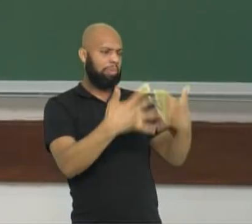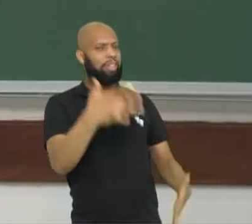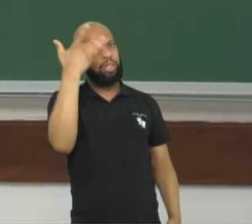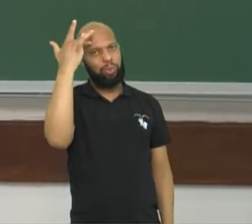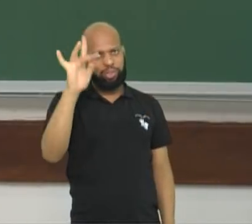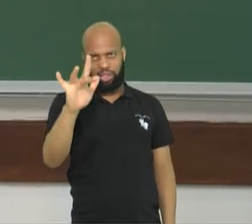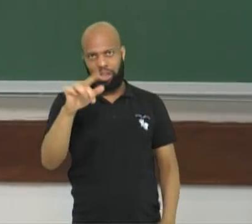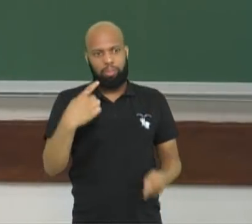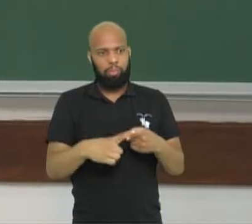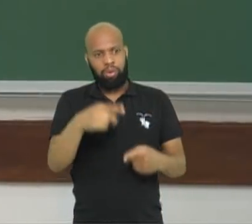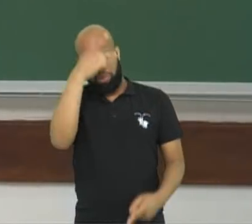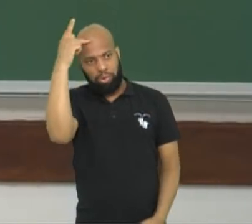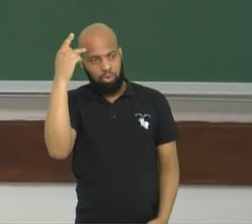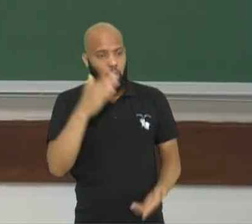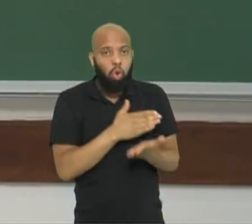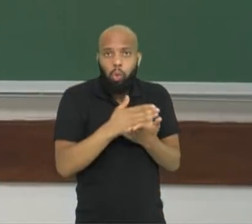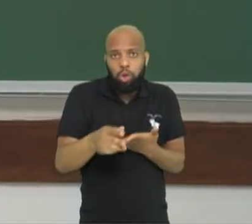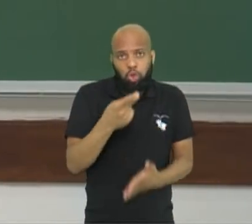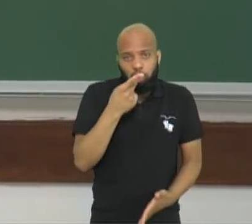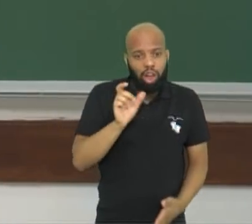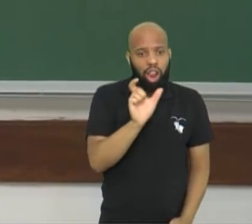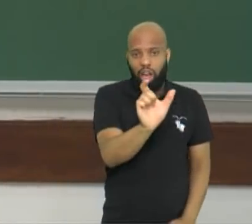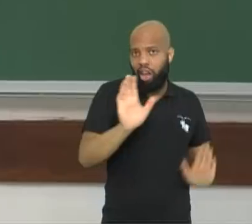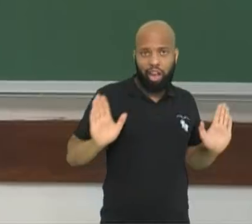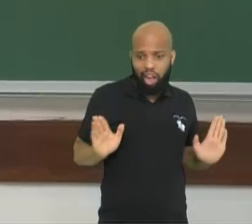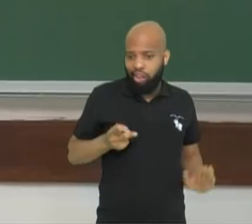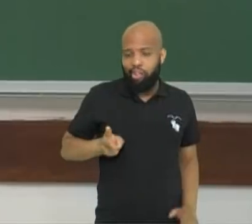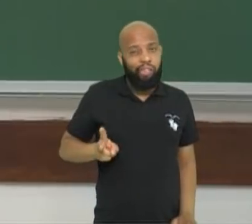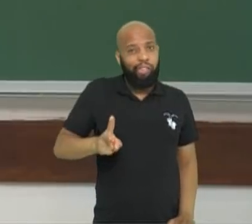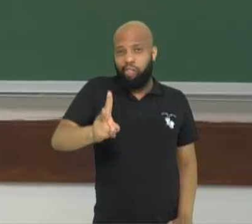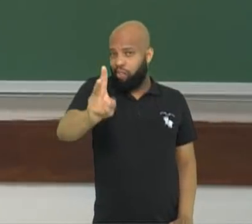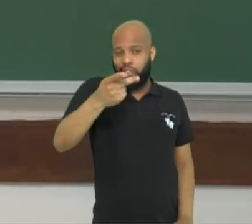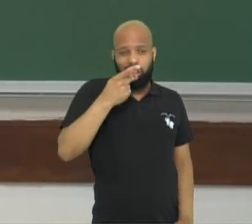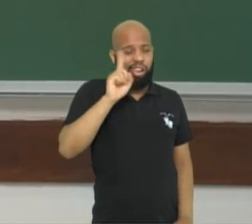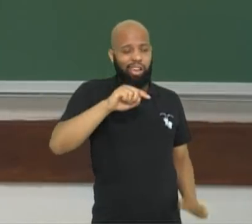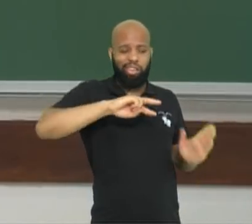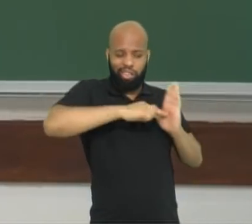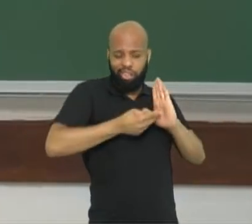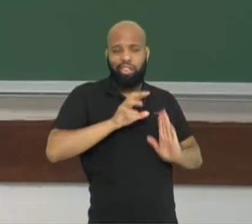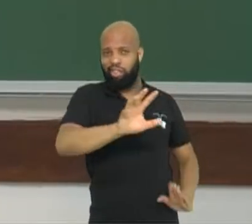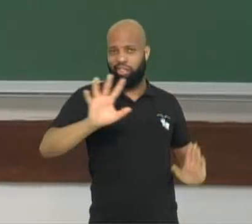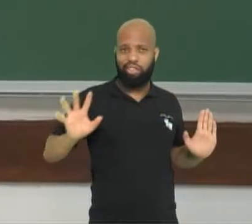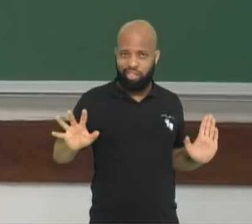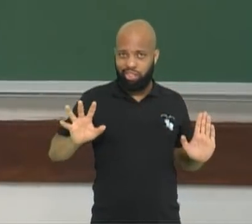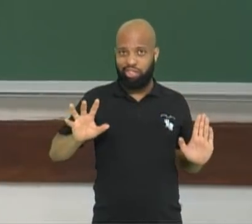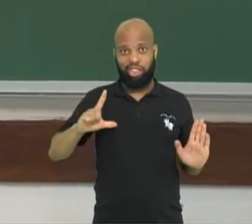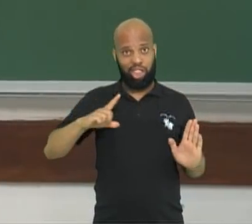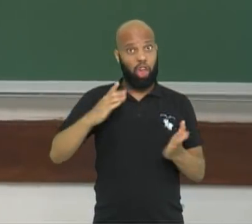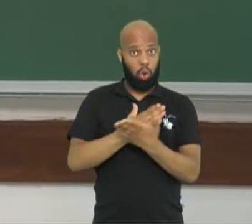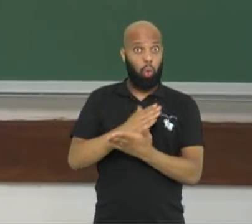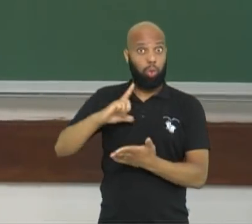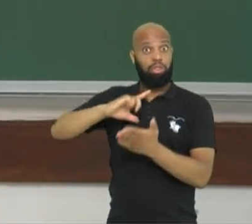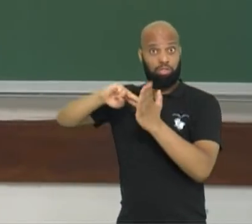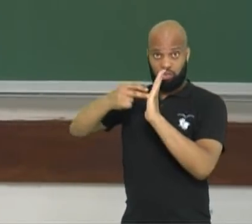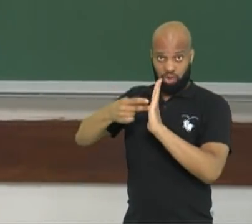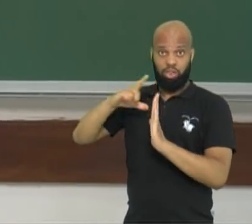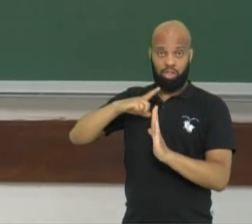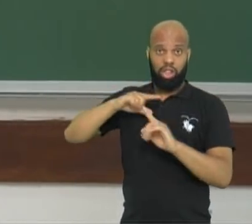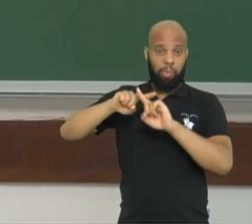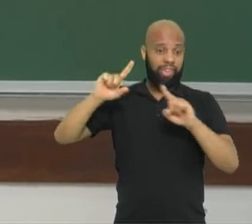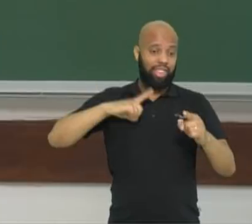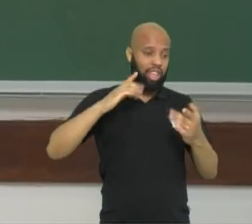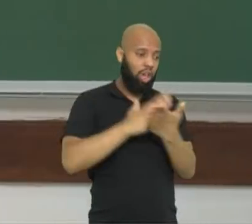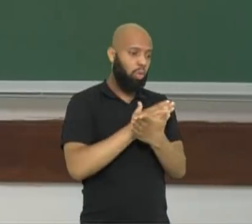né? Simplesmente alguém colocou aquele significado, aquele sentido e aquilo ali foi passado, né? De uma pessoa